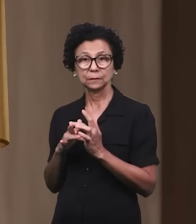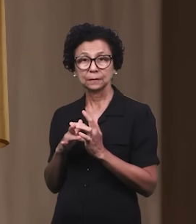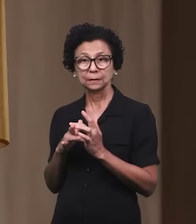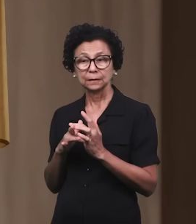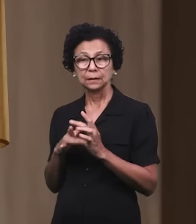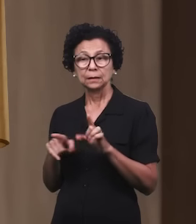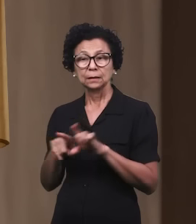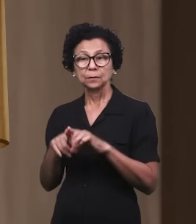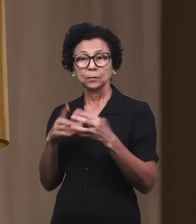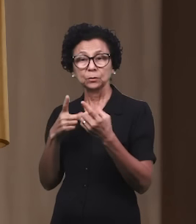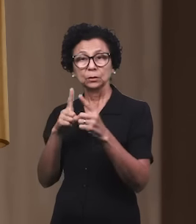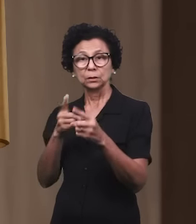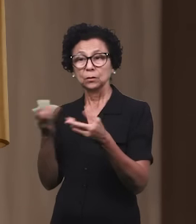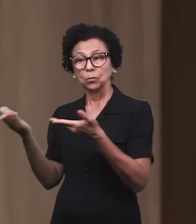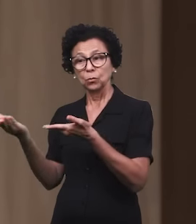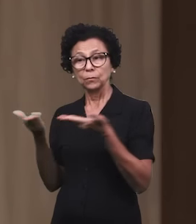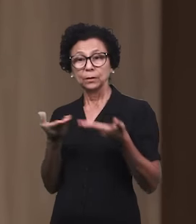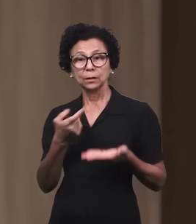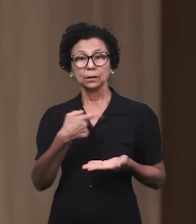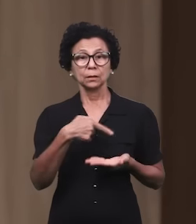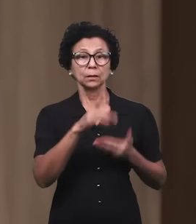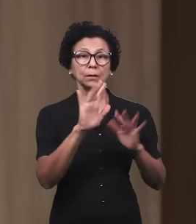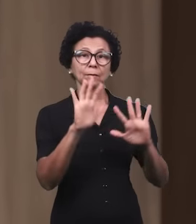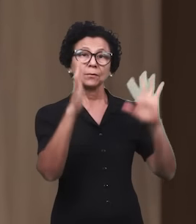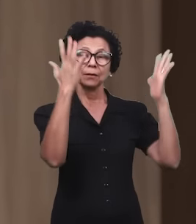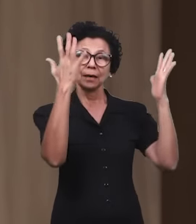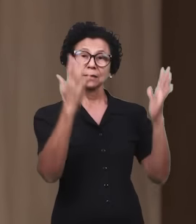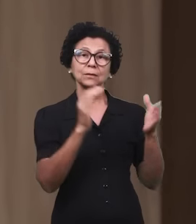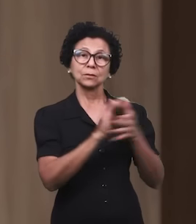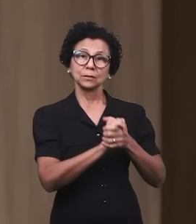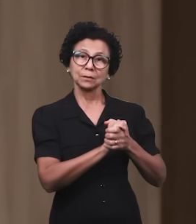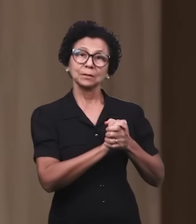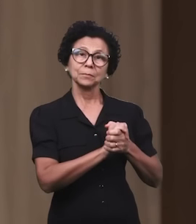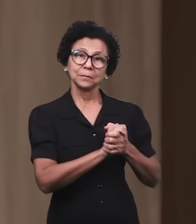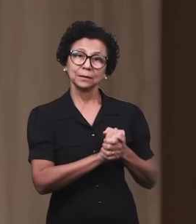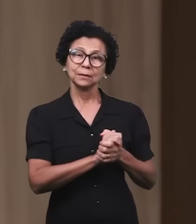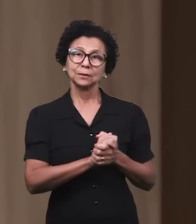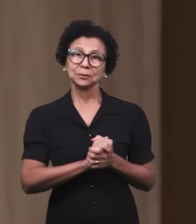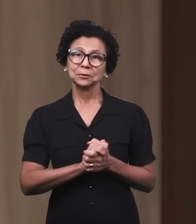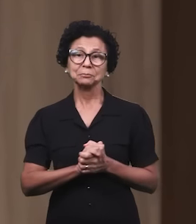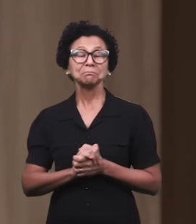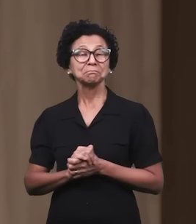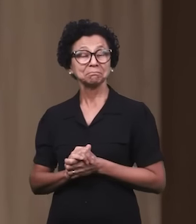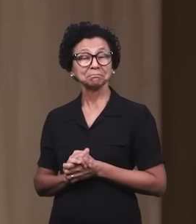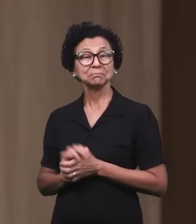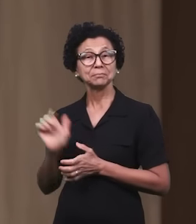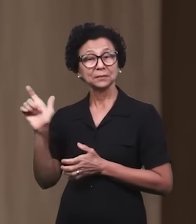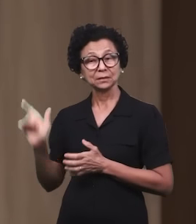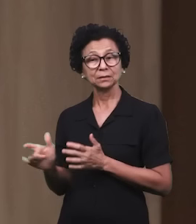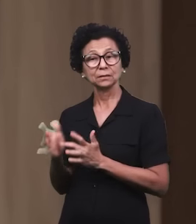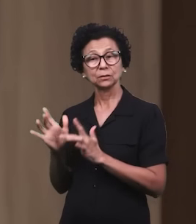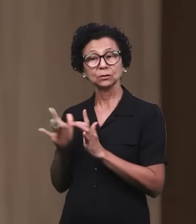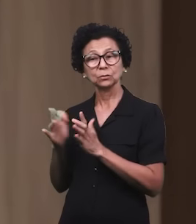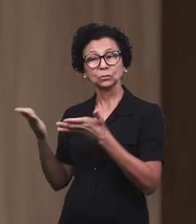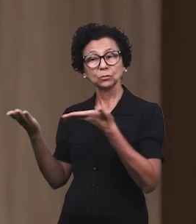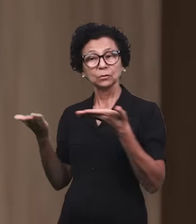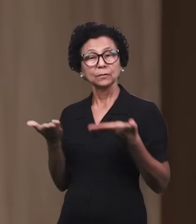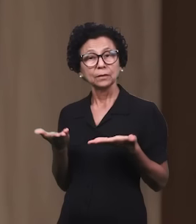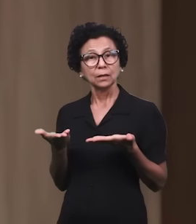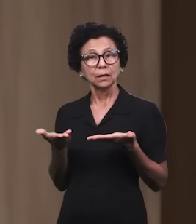discípulos para as bodas. Quer dizer, Jesus ele foi convidado para as bodas e ele